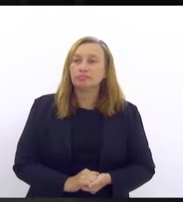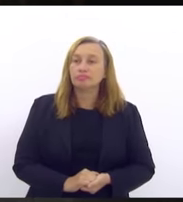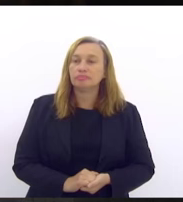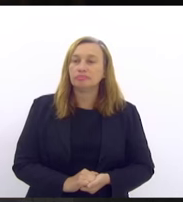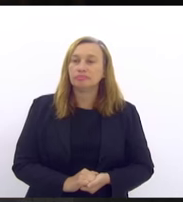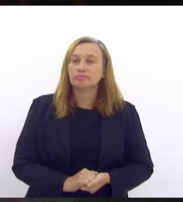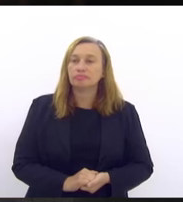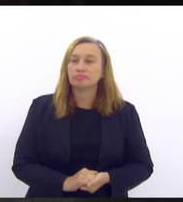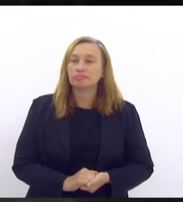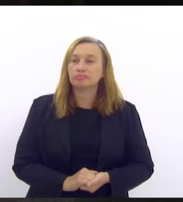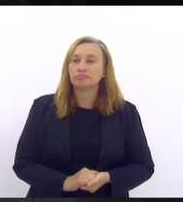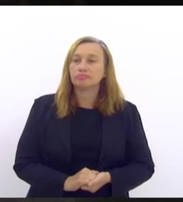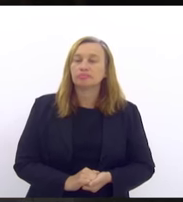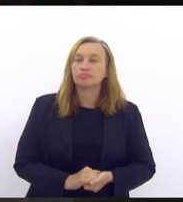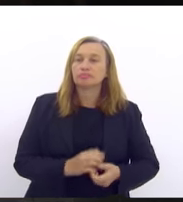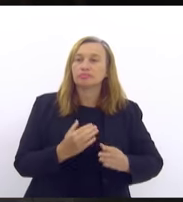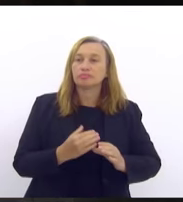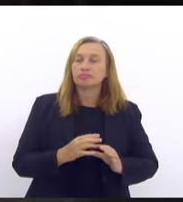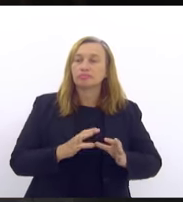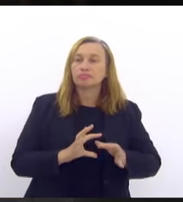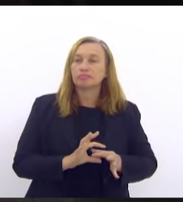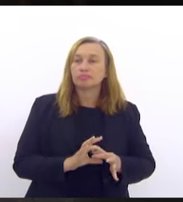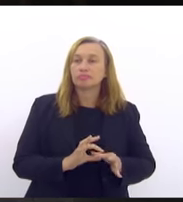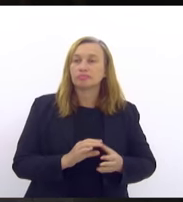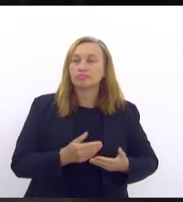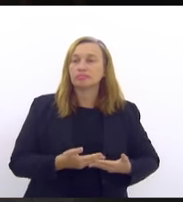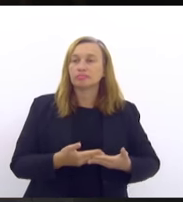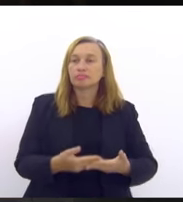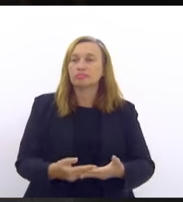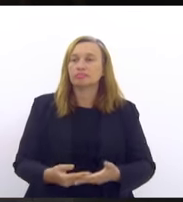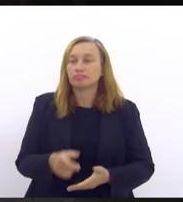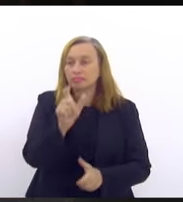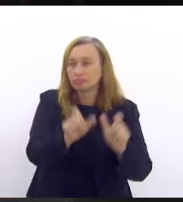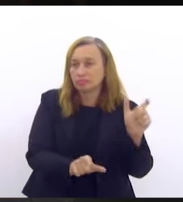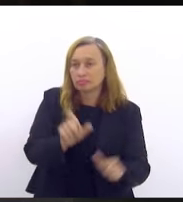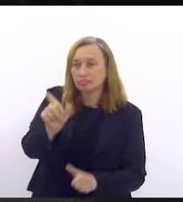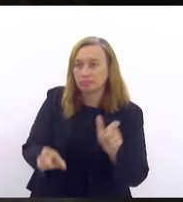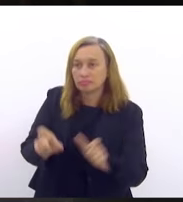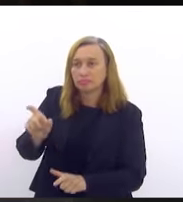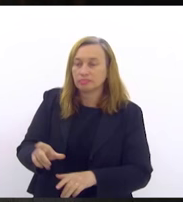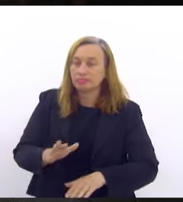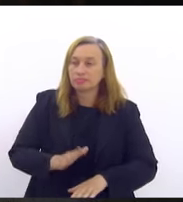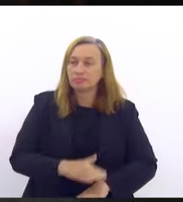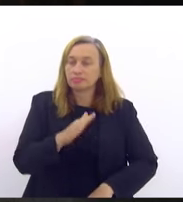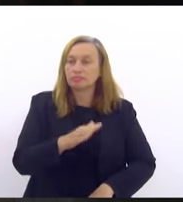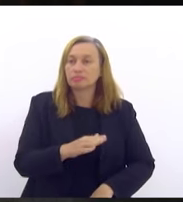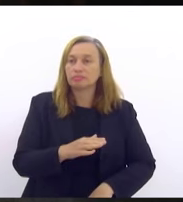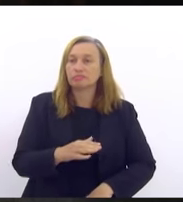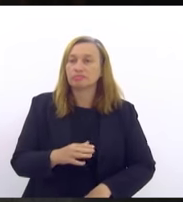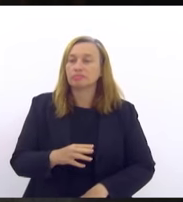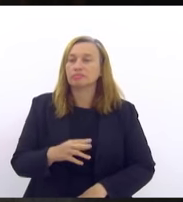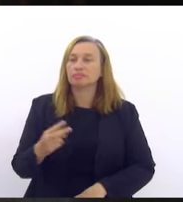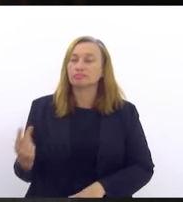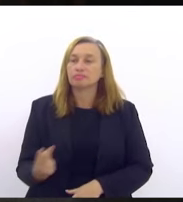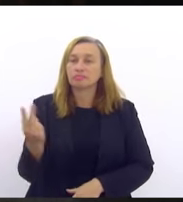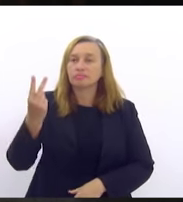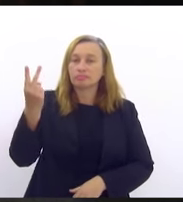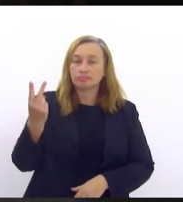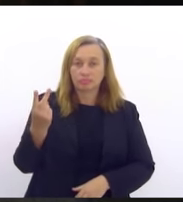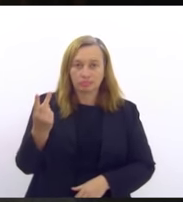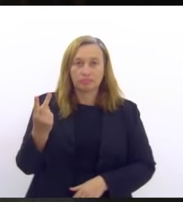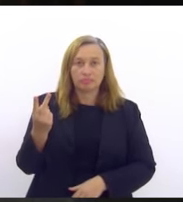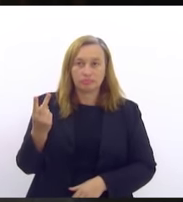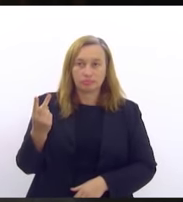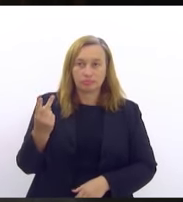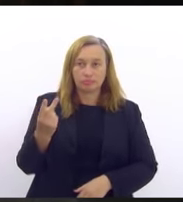senão a pessoas que tem que tiveram a mais nobre e alta relevância de prestar serviços